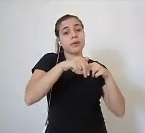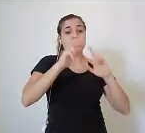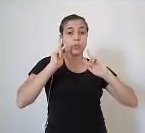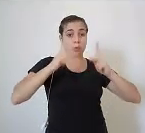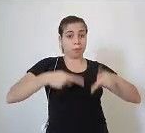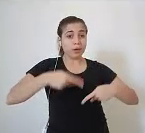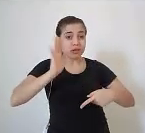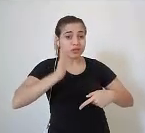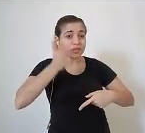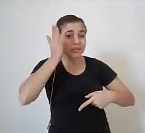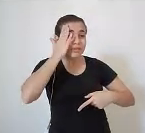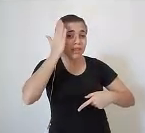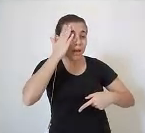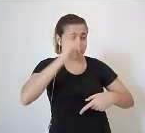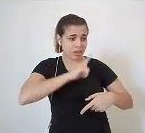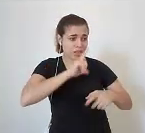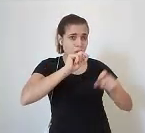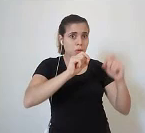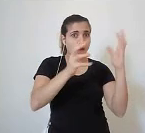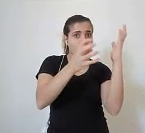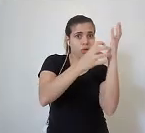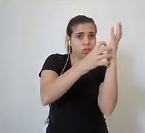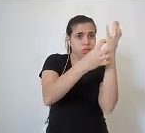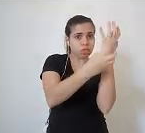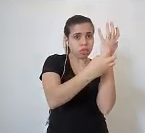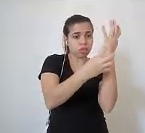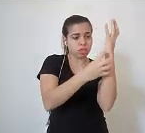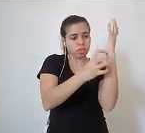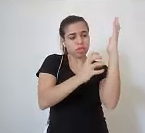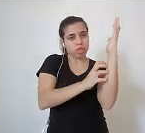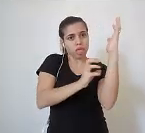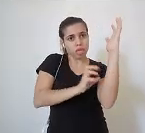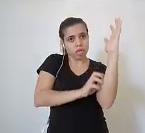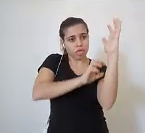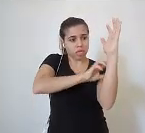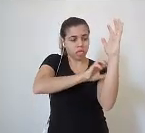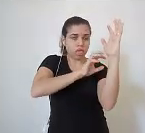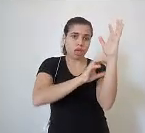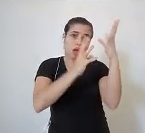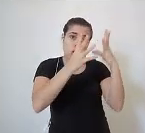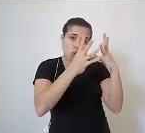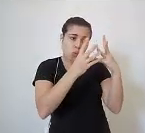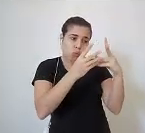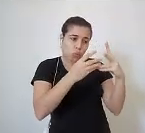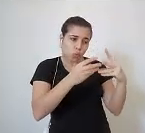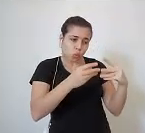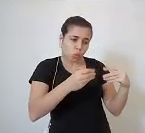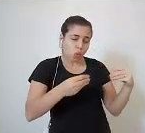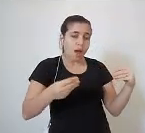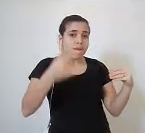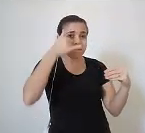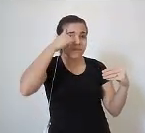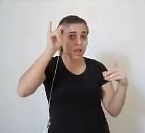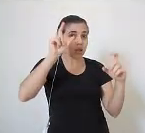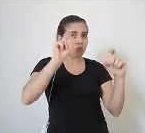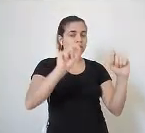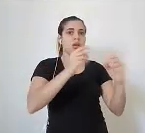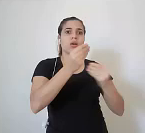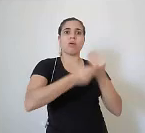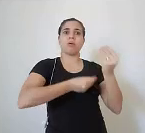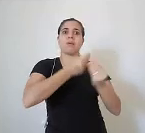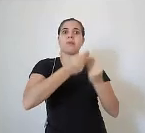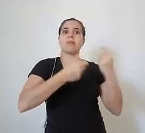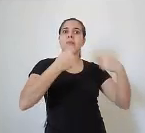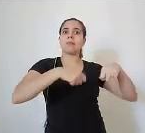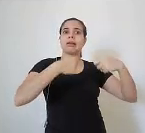né, nessa apresentação, essa tabela ela mostra então em que local da